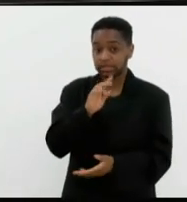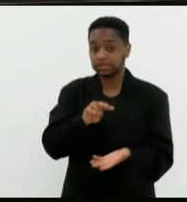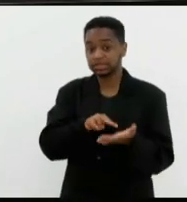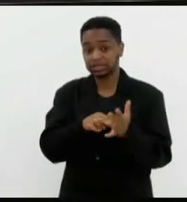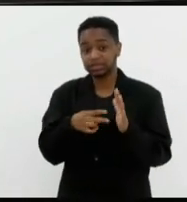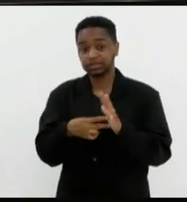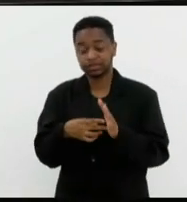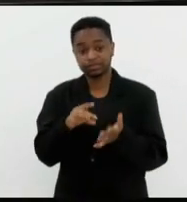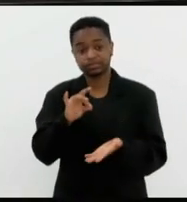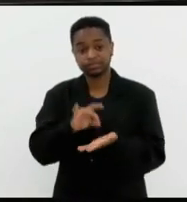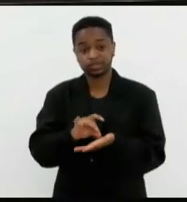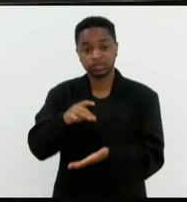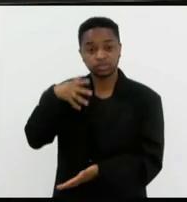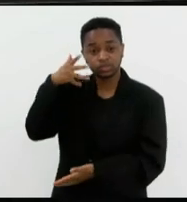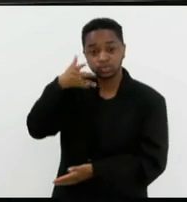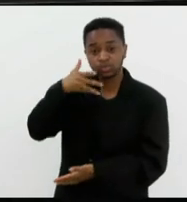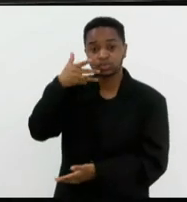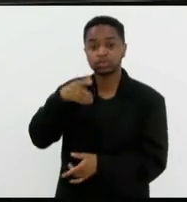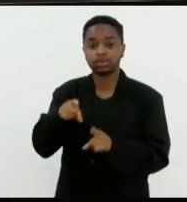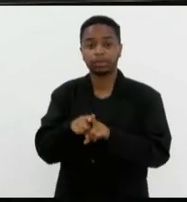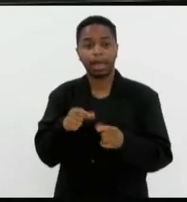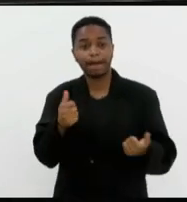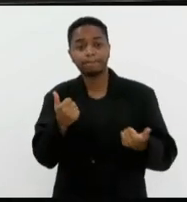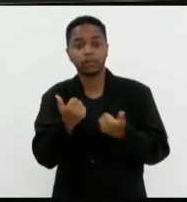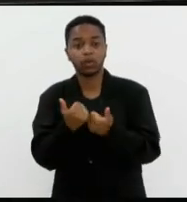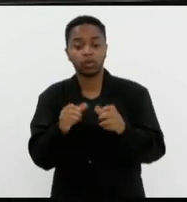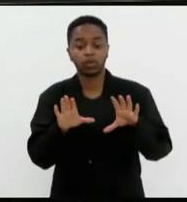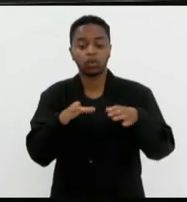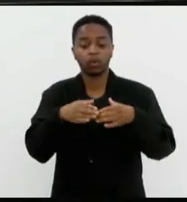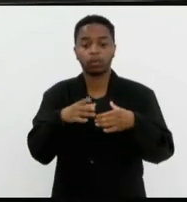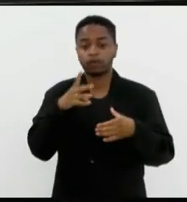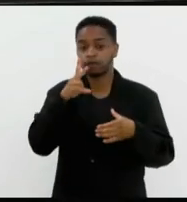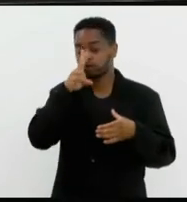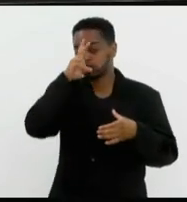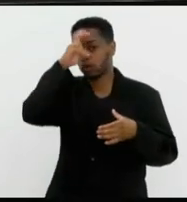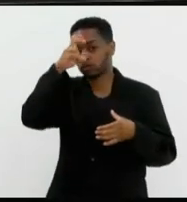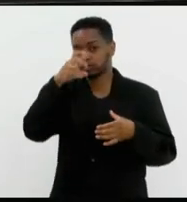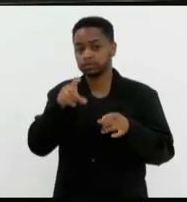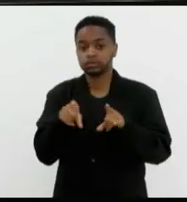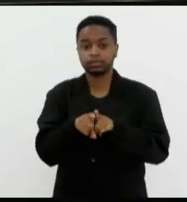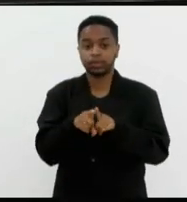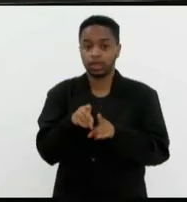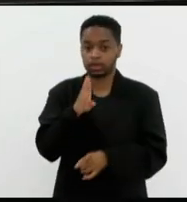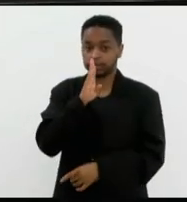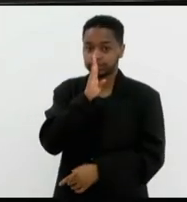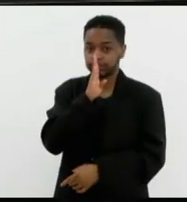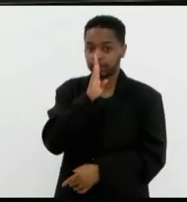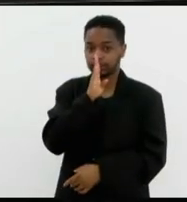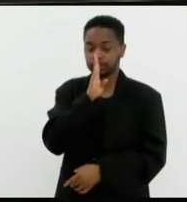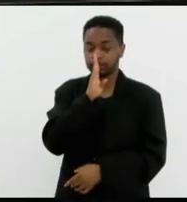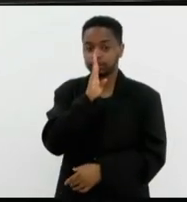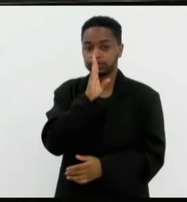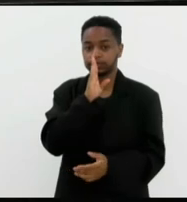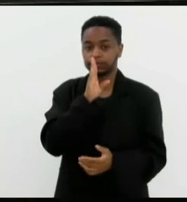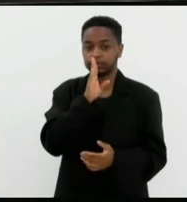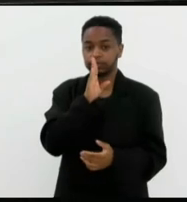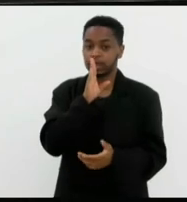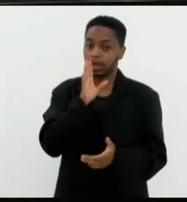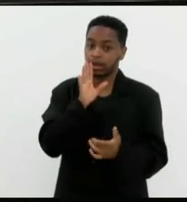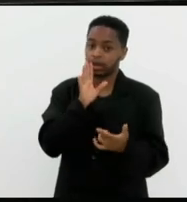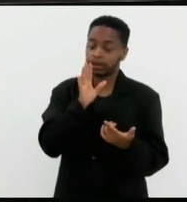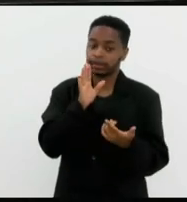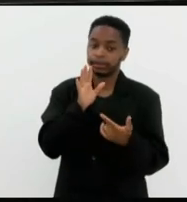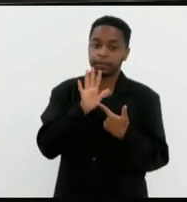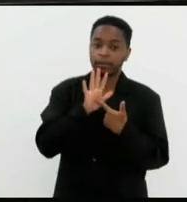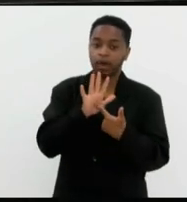o discurso e é o apoio ao mais forte. A omissão garante, né, e trata, né, de